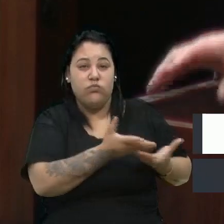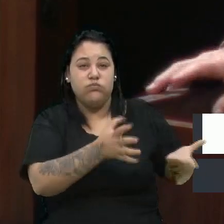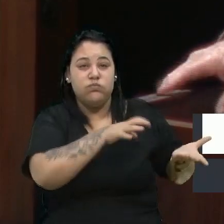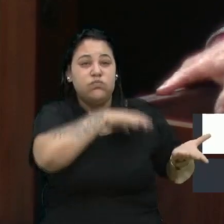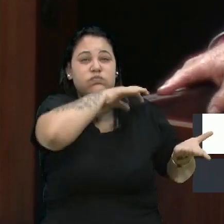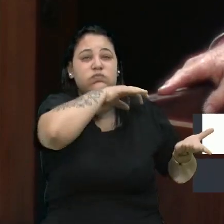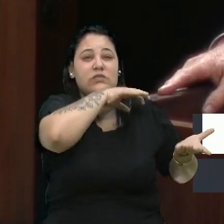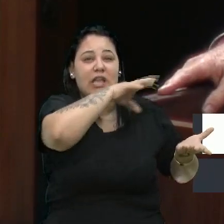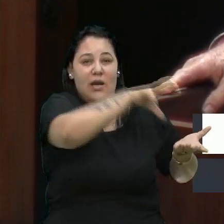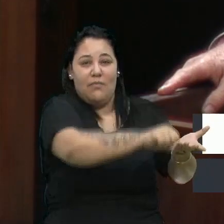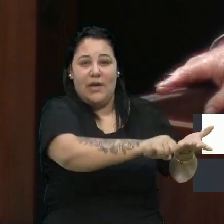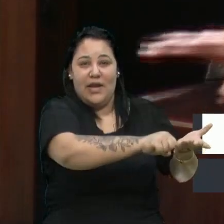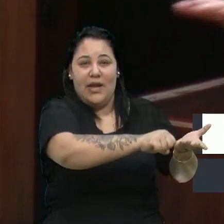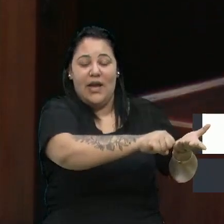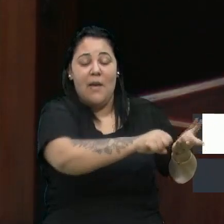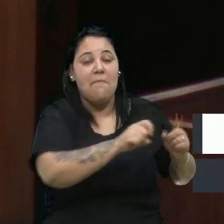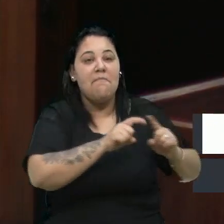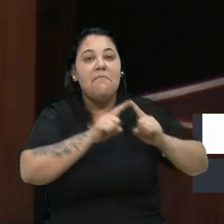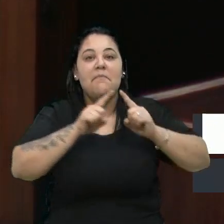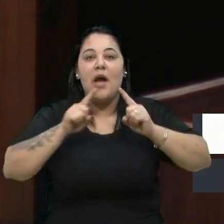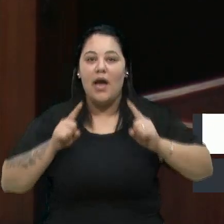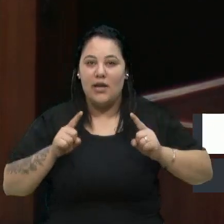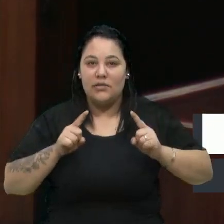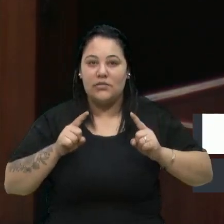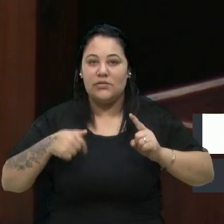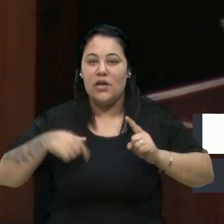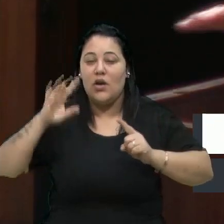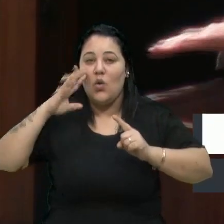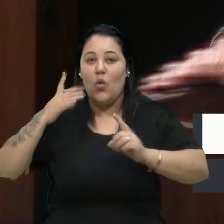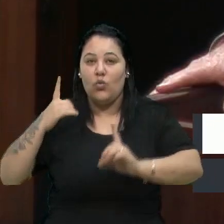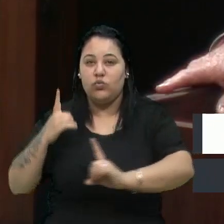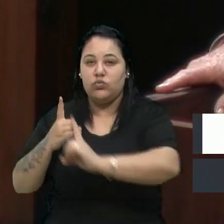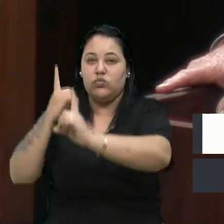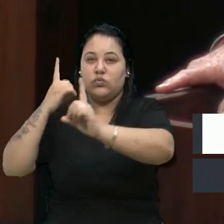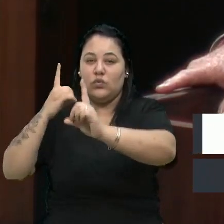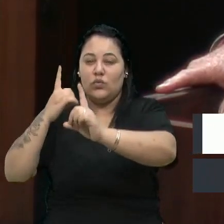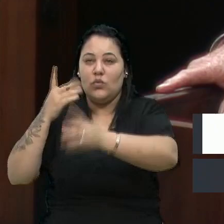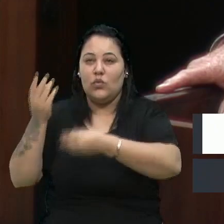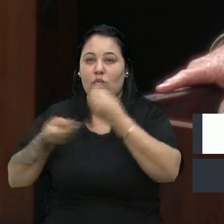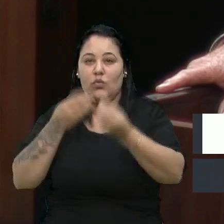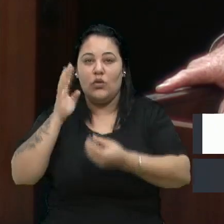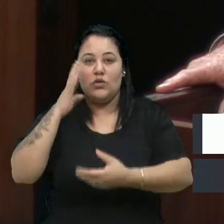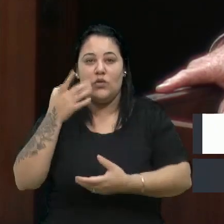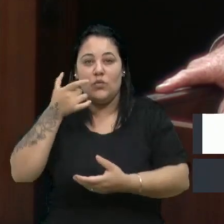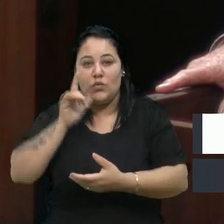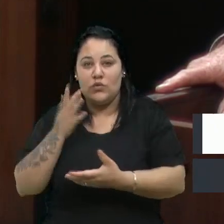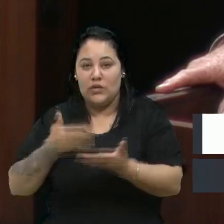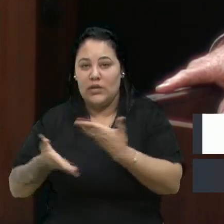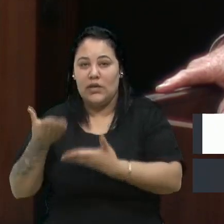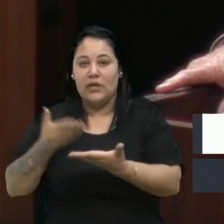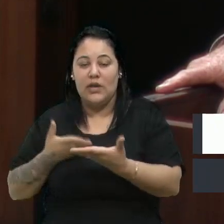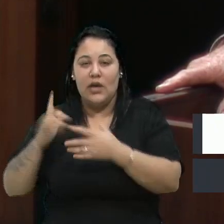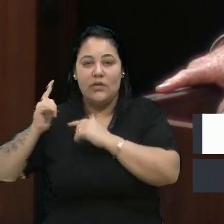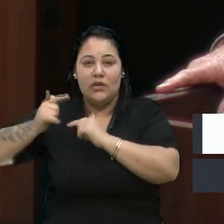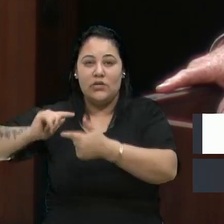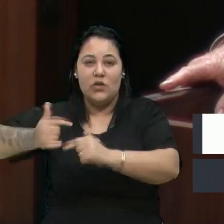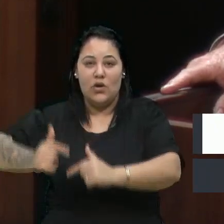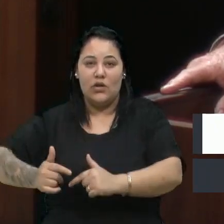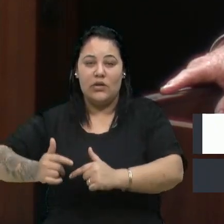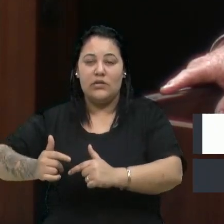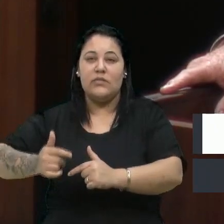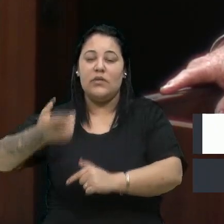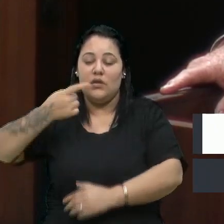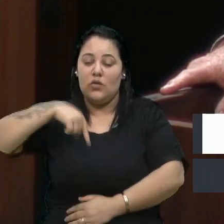aquele espaço, mas achou-se uma solução, no meu ponto de vista, para atender a história, o tradicionalismo e o